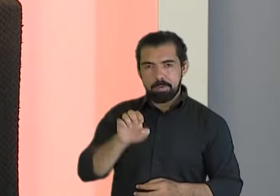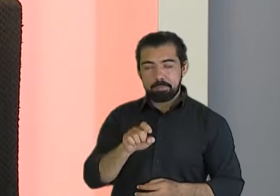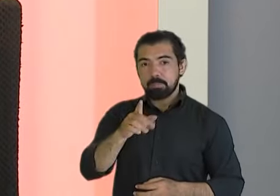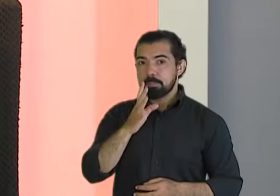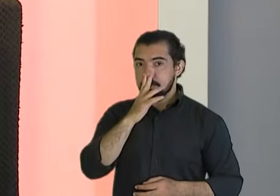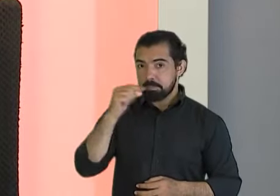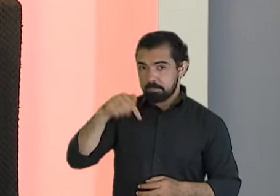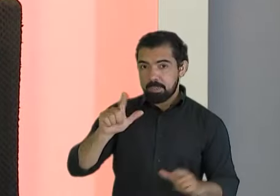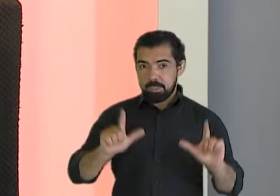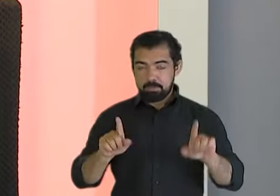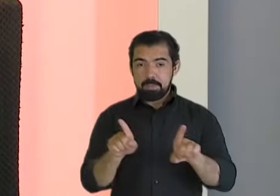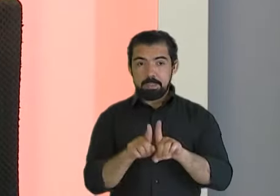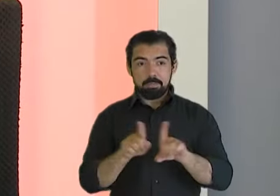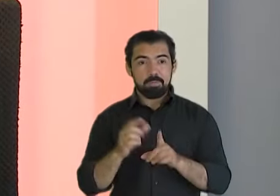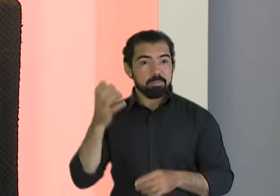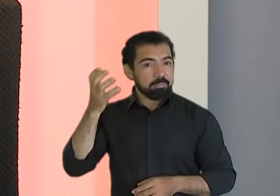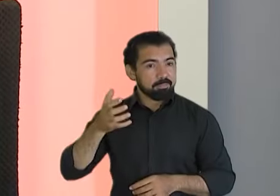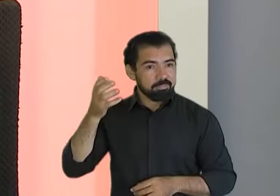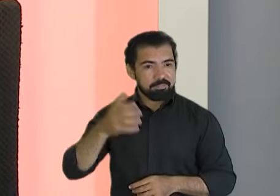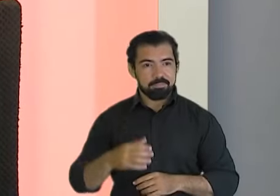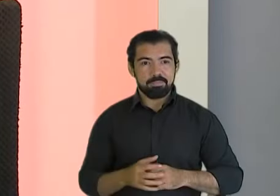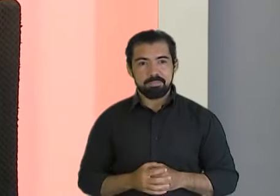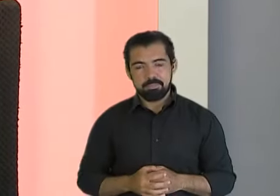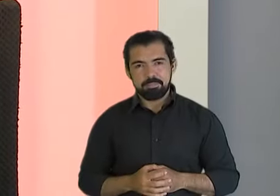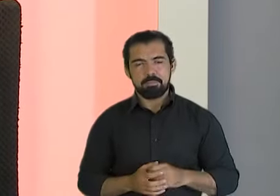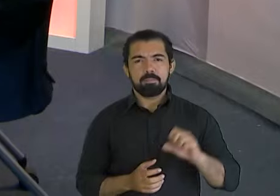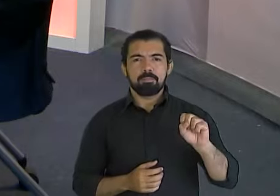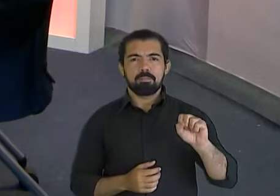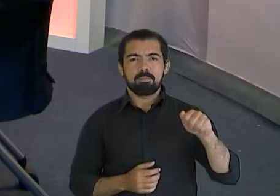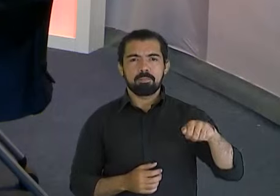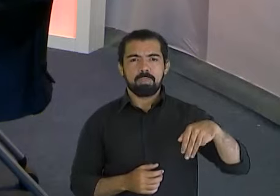FM Assembleia. E, Sami,